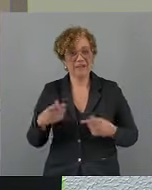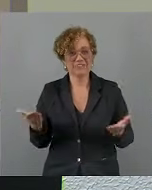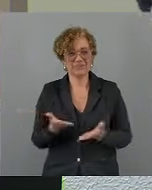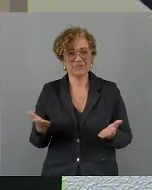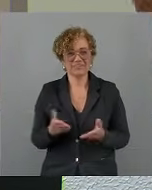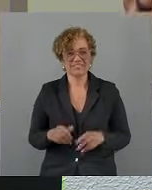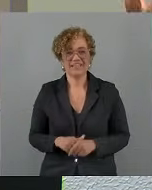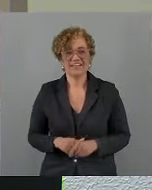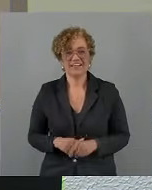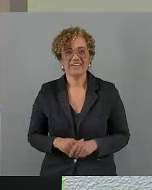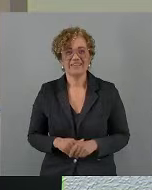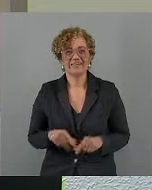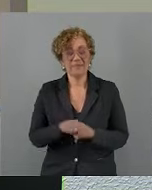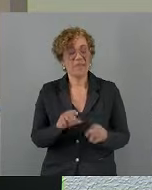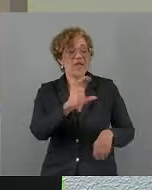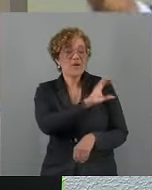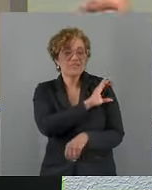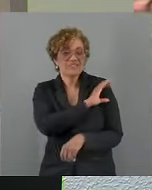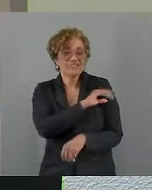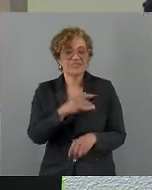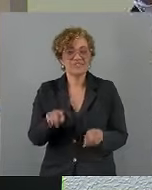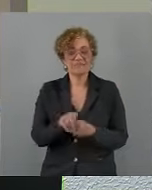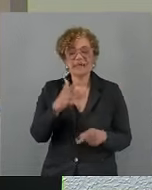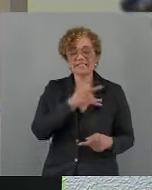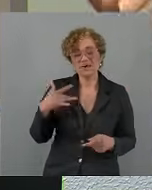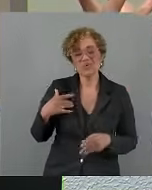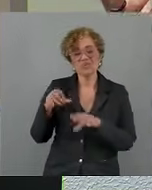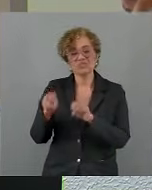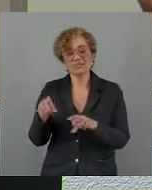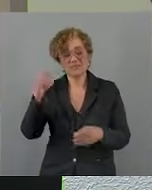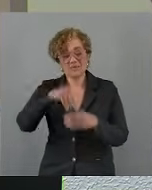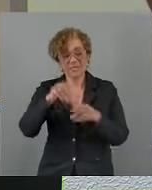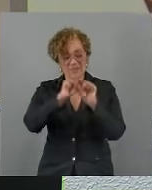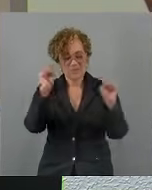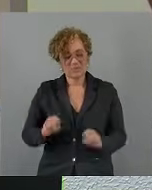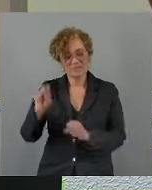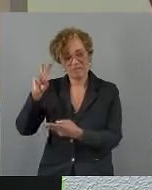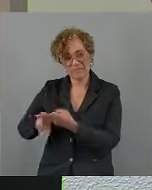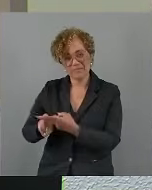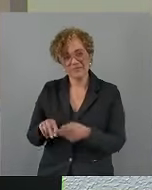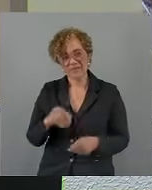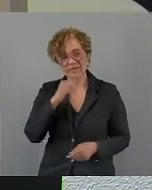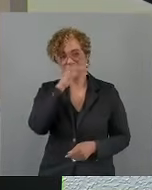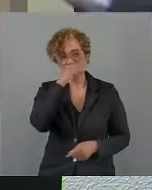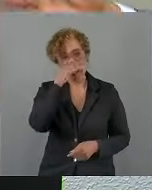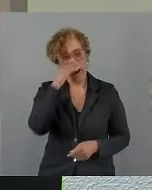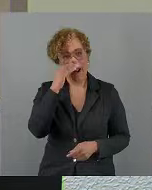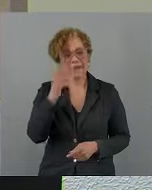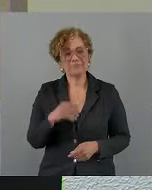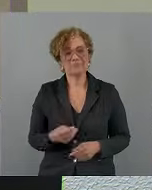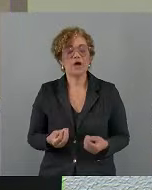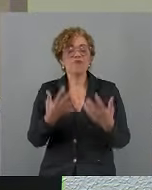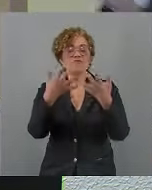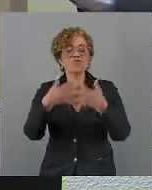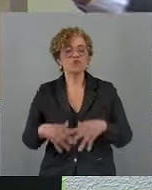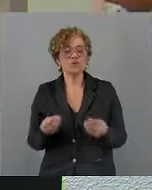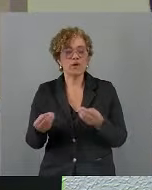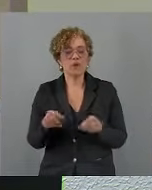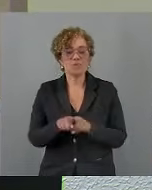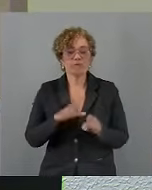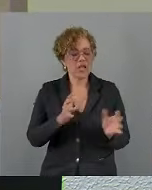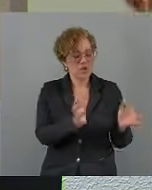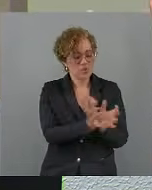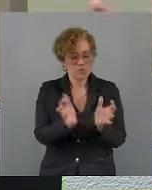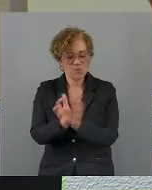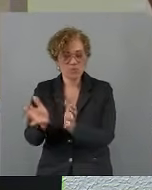da fragilização das coordenadorias de saúde, de educação no sistema penitenciário. que se transformaram em divisão e